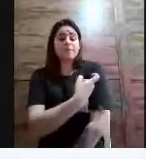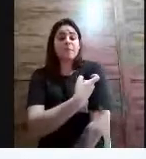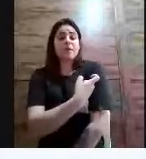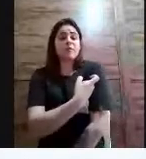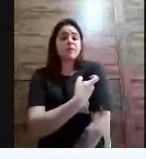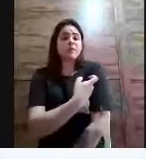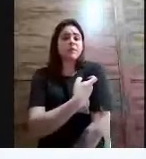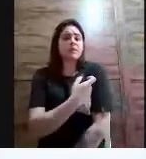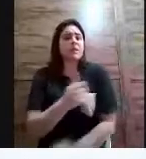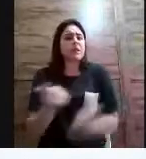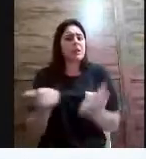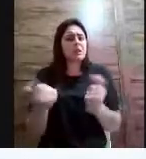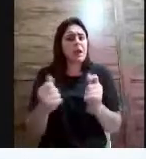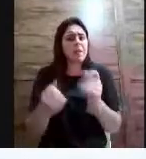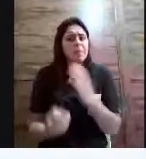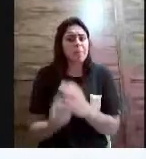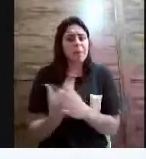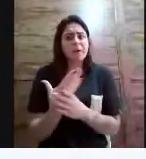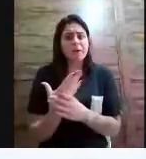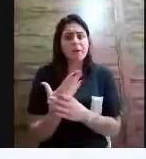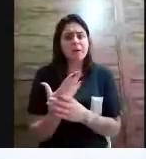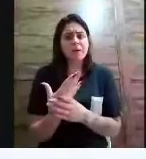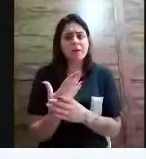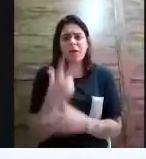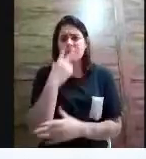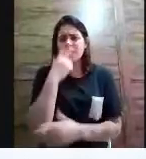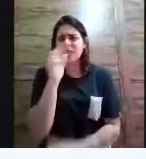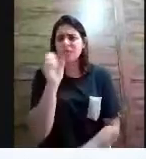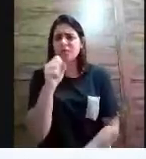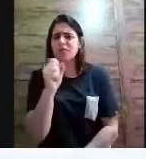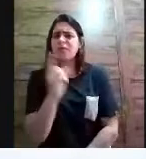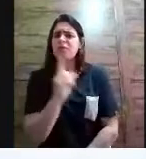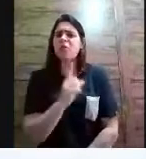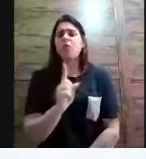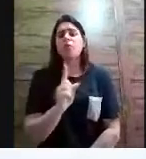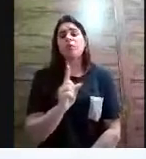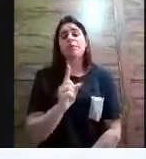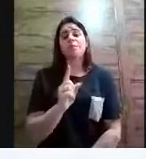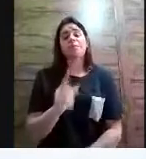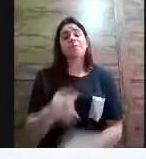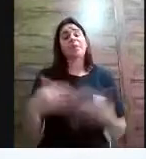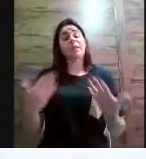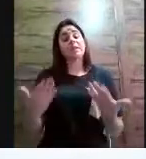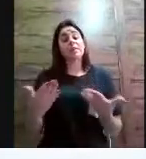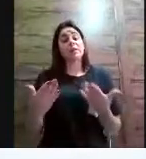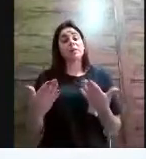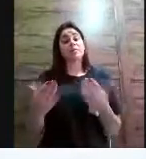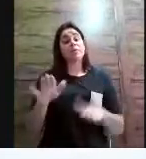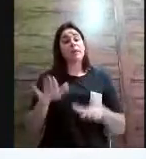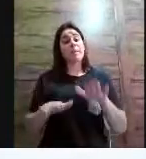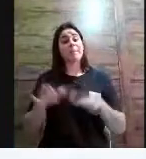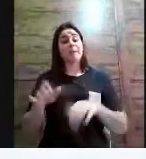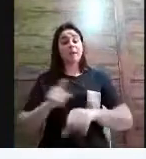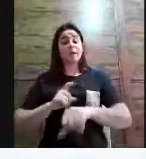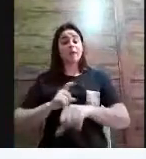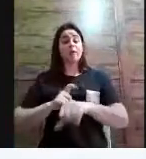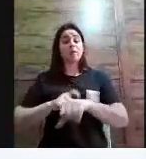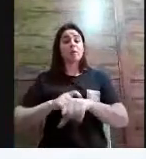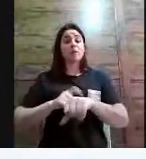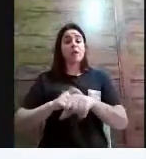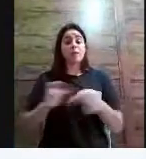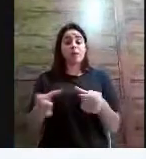impossível acontecer, pelo menos num curto espaço de tempo? Num curto espaço, sim, mas esperamos todos que